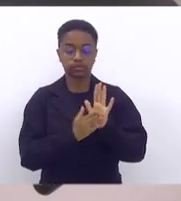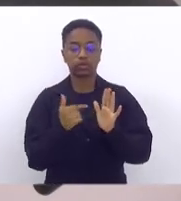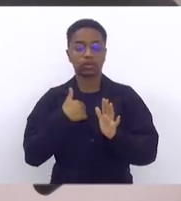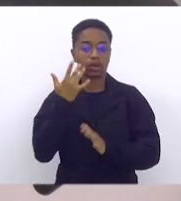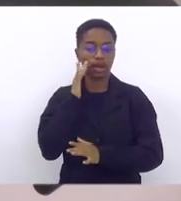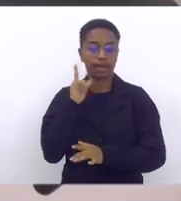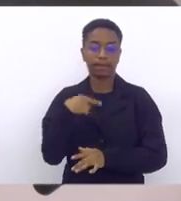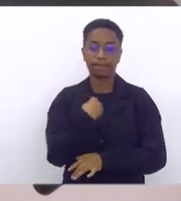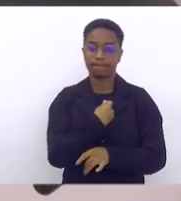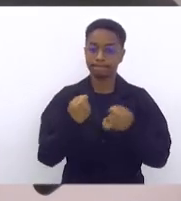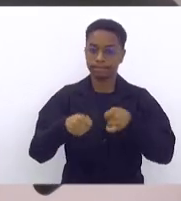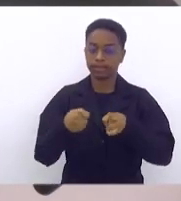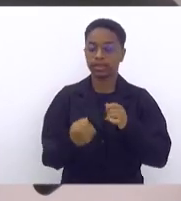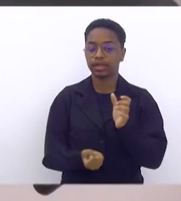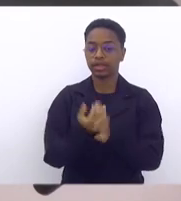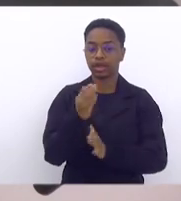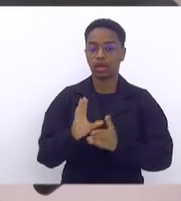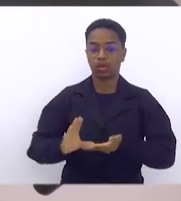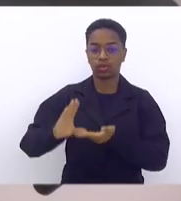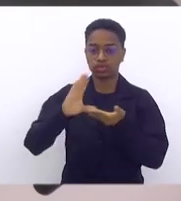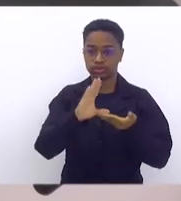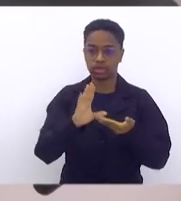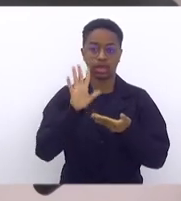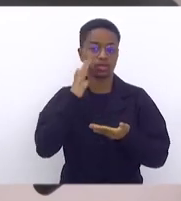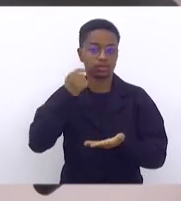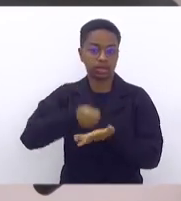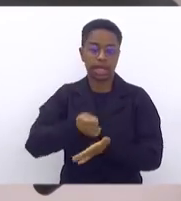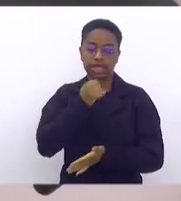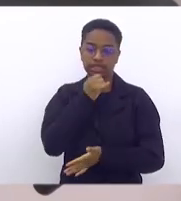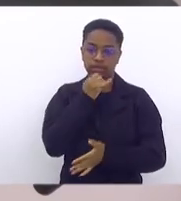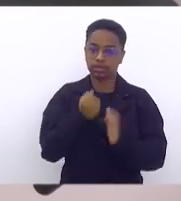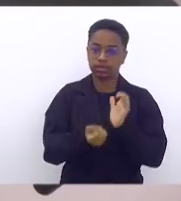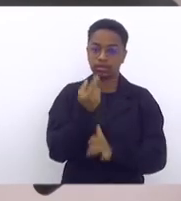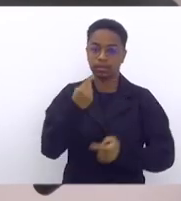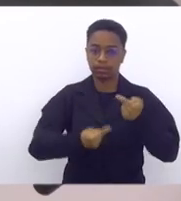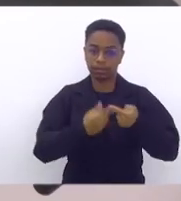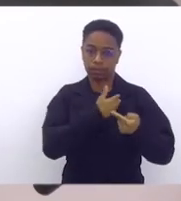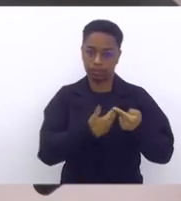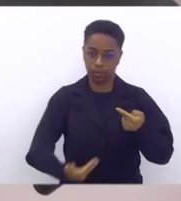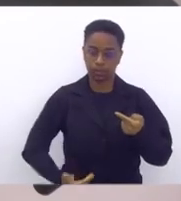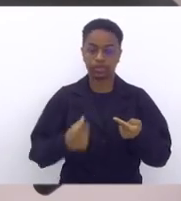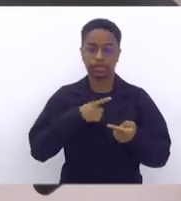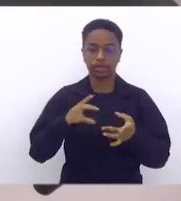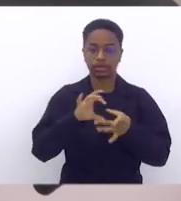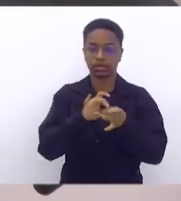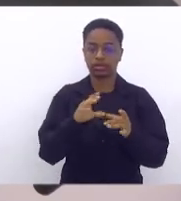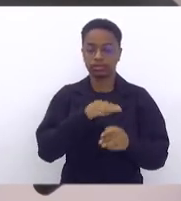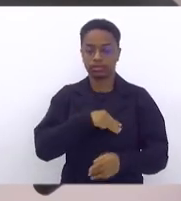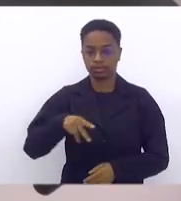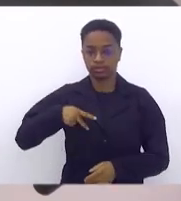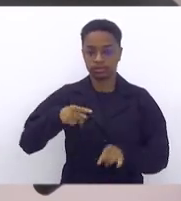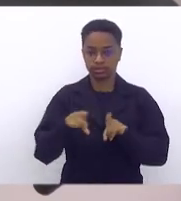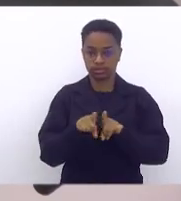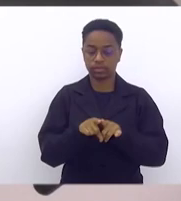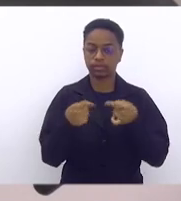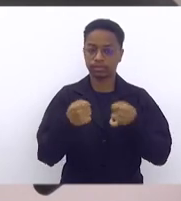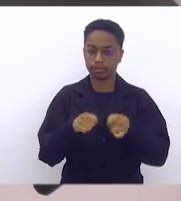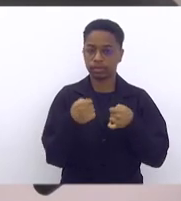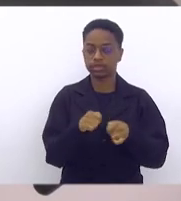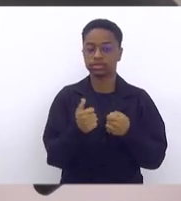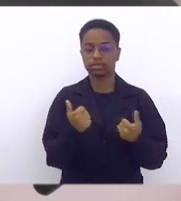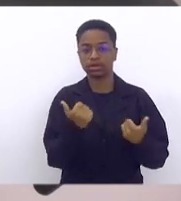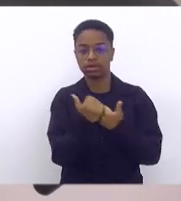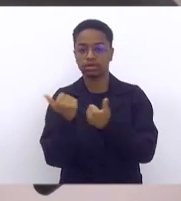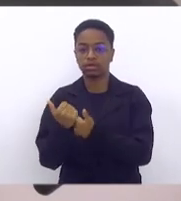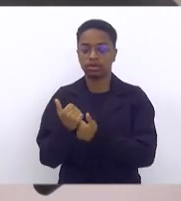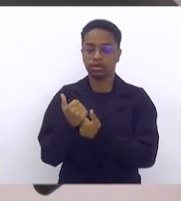acho que a gente tem que ter criação de conselhos deliberativos, por exemplo, para a criação de políticas públicas que envolvam o Ministério Público. A gente tem que fortalecer as